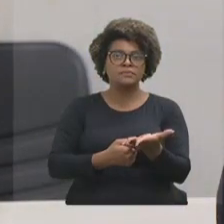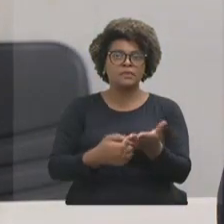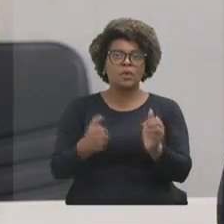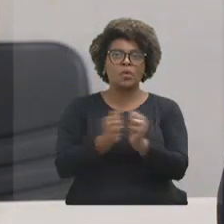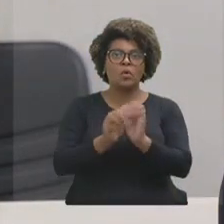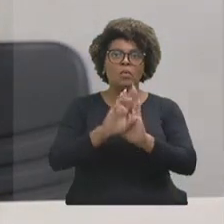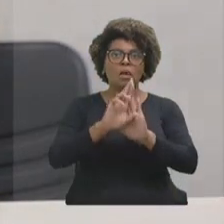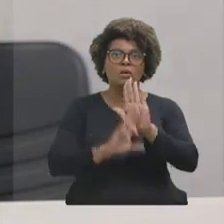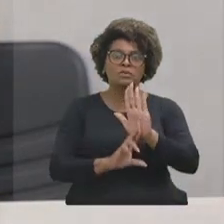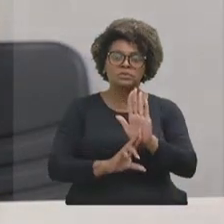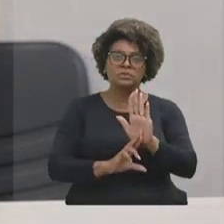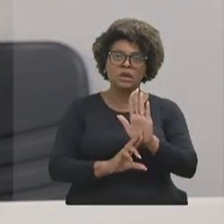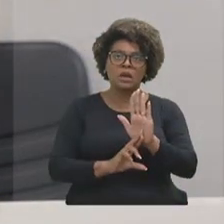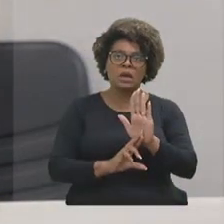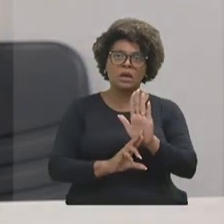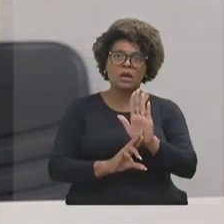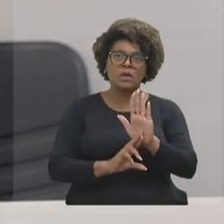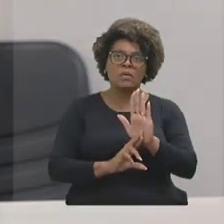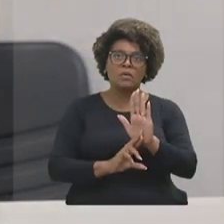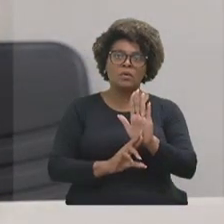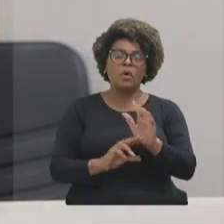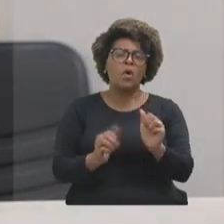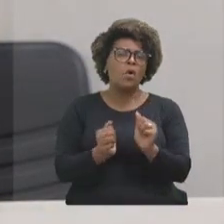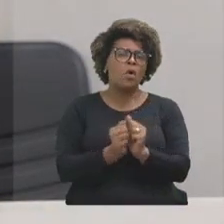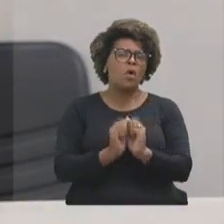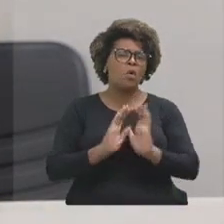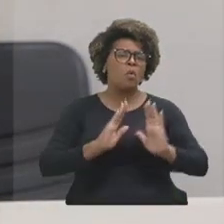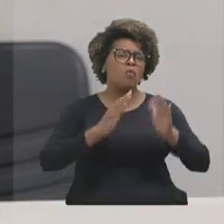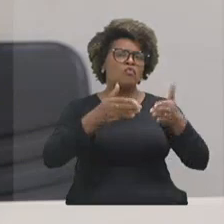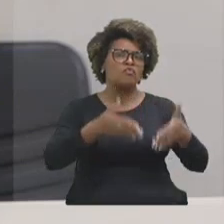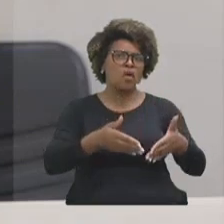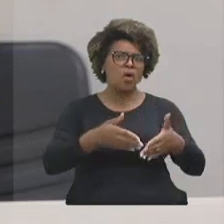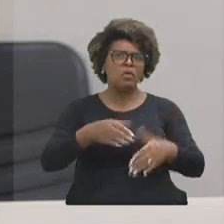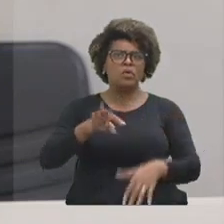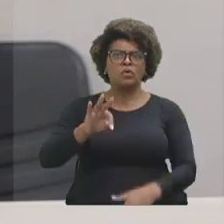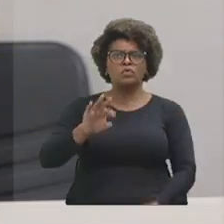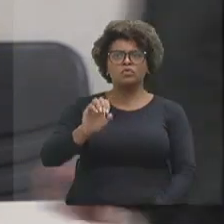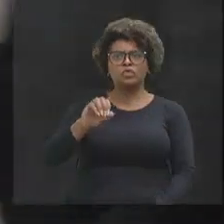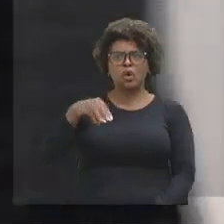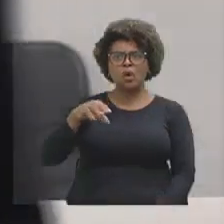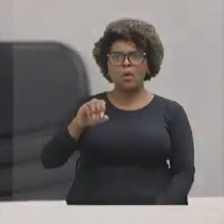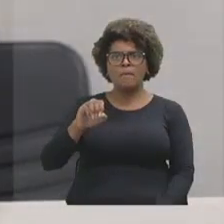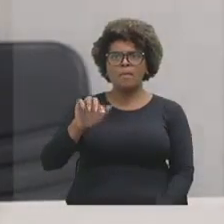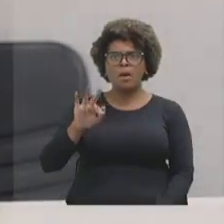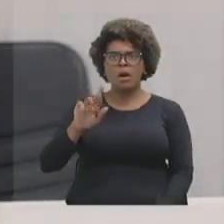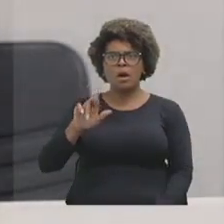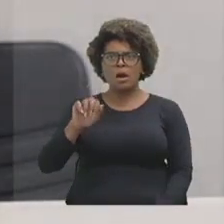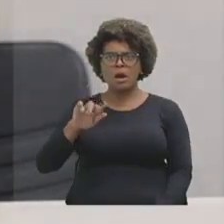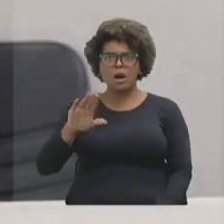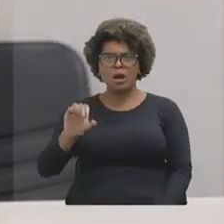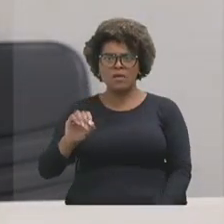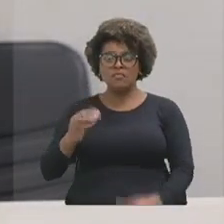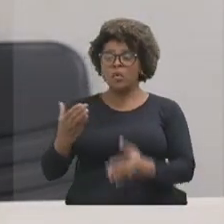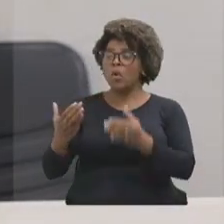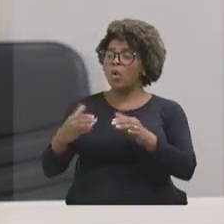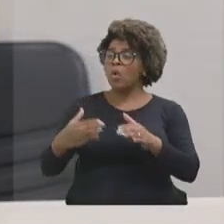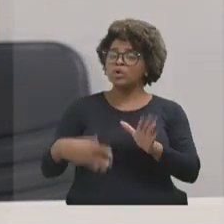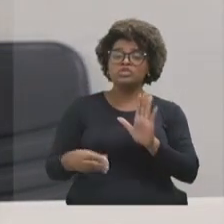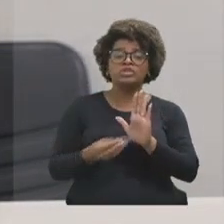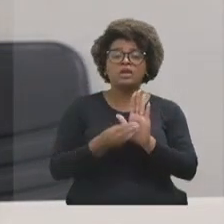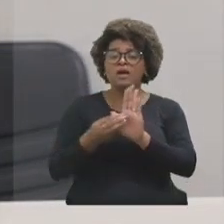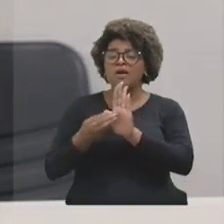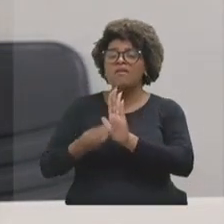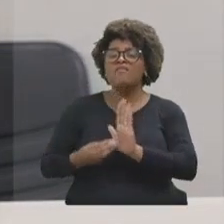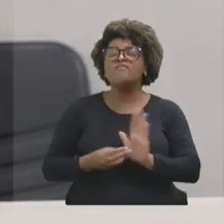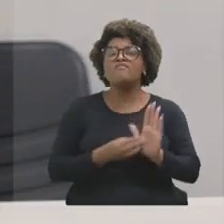muito no perfil dos tomógrafos olhando onde tem vazio de mamografia vazios assistenciais de mamografia